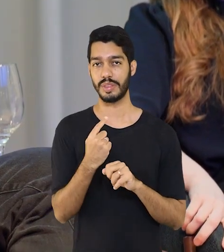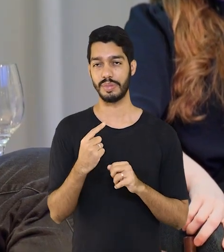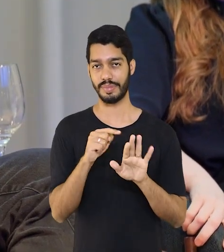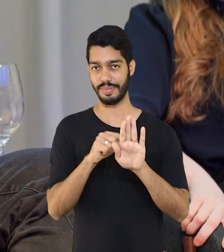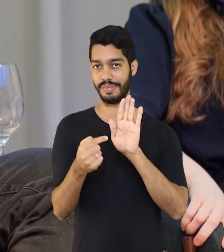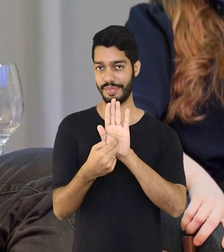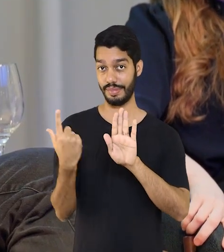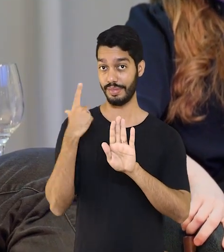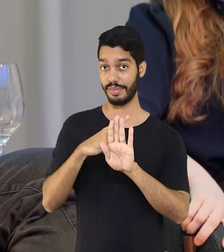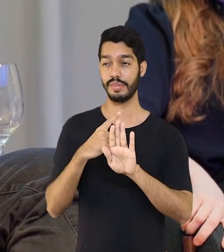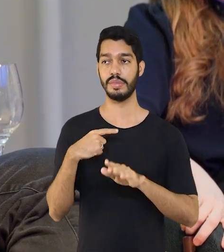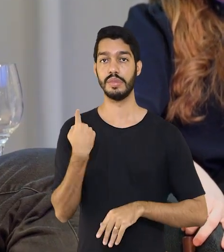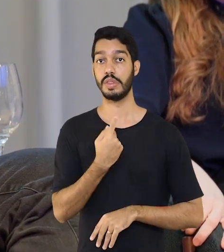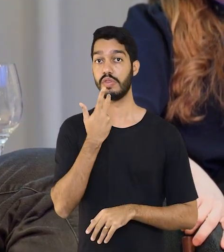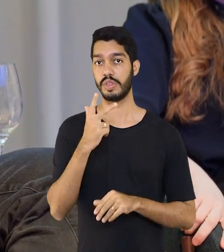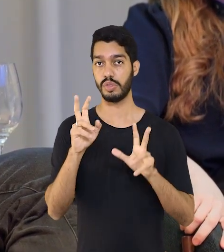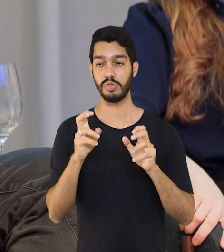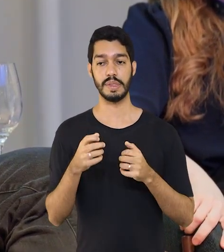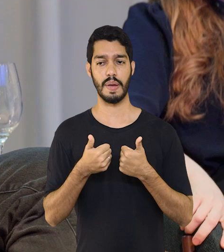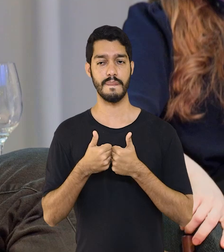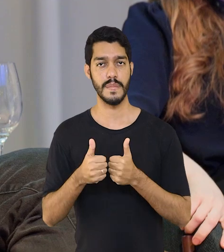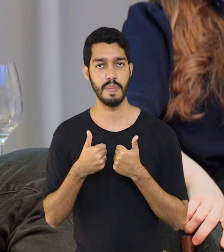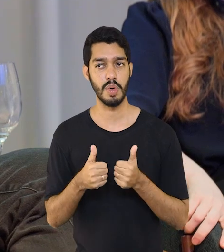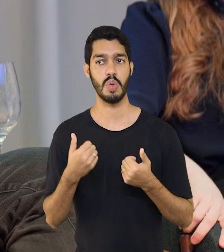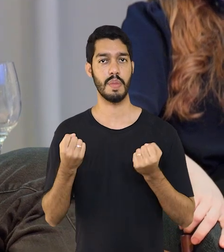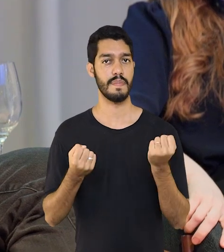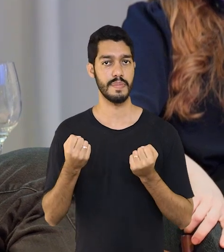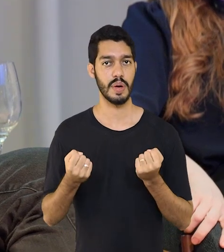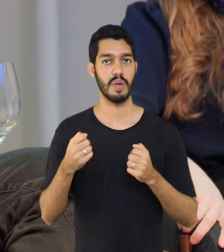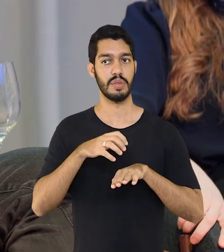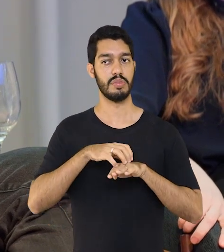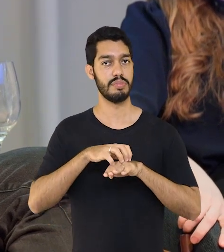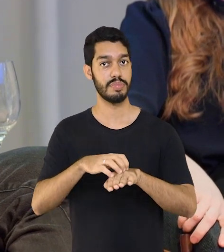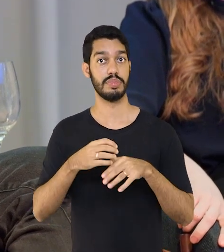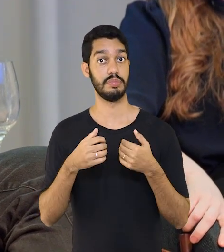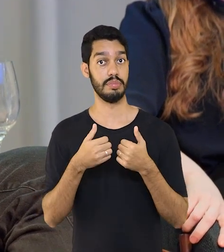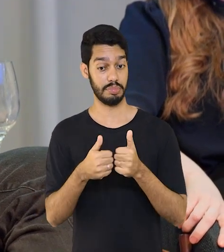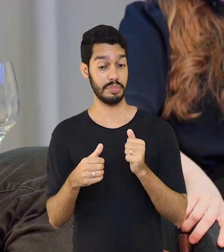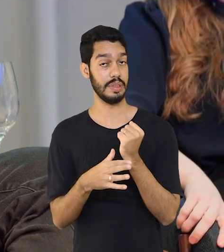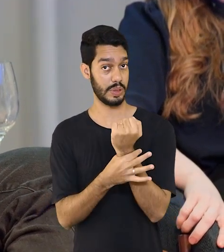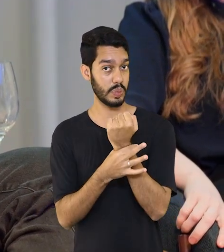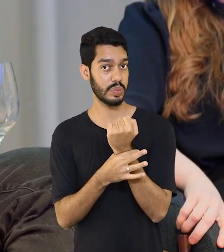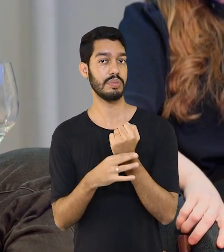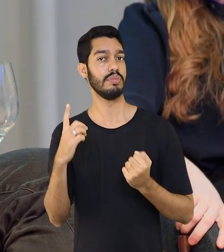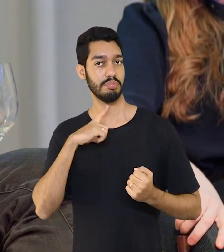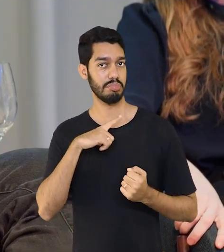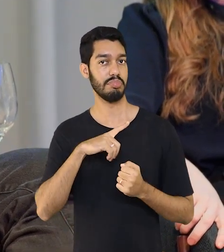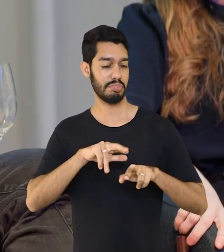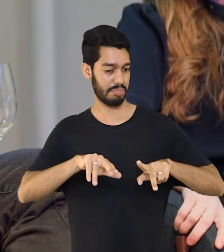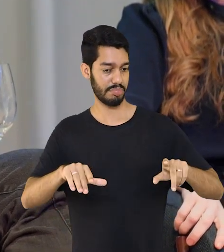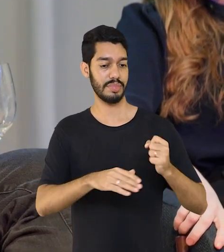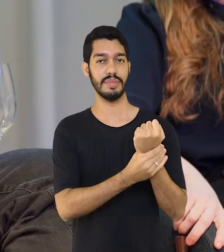para a gente chegar nessa analogia, então, quando a gente fala de transporte seguro, vida segura, a gente tem uma abordagem de